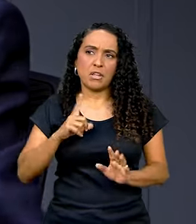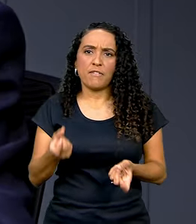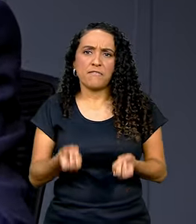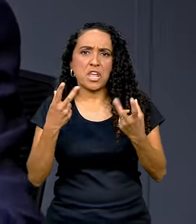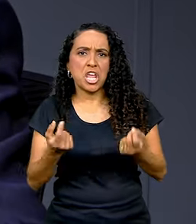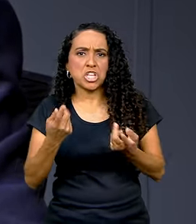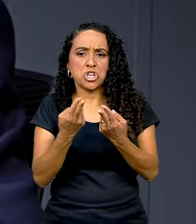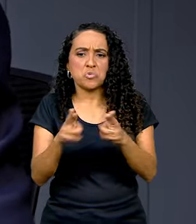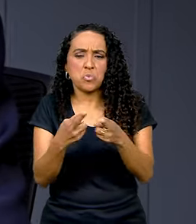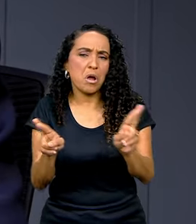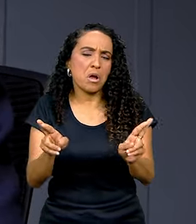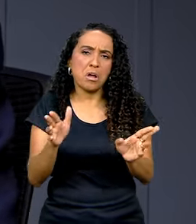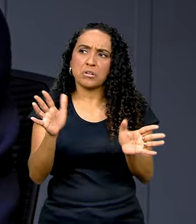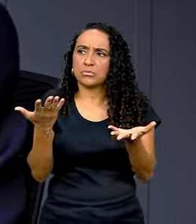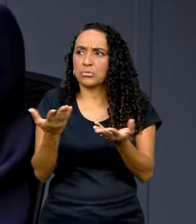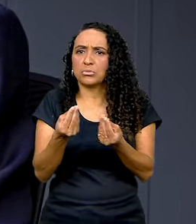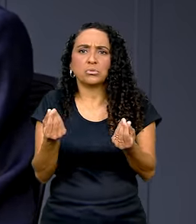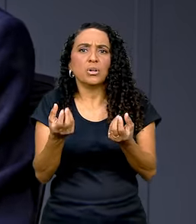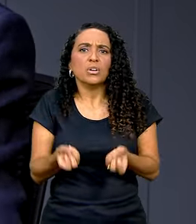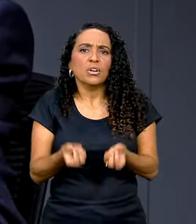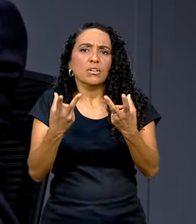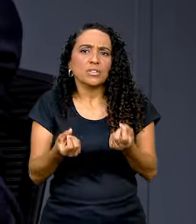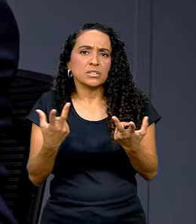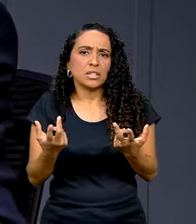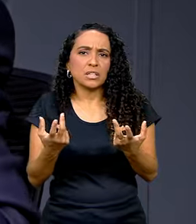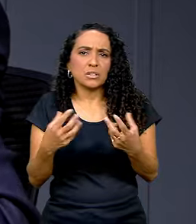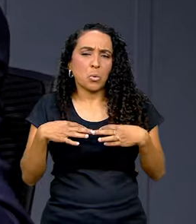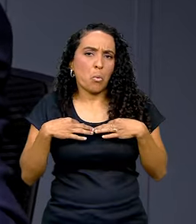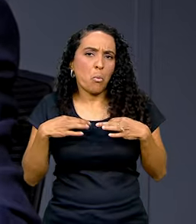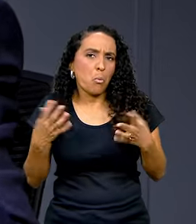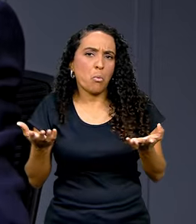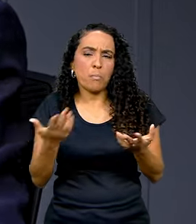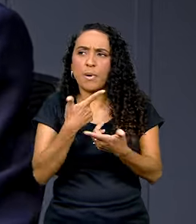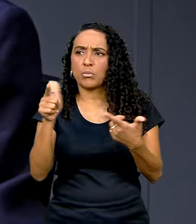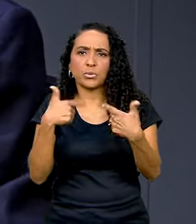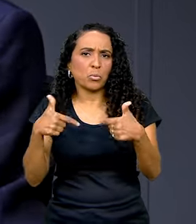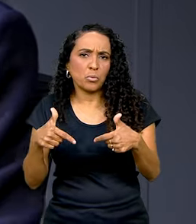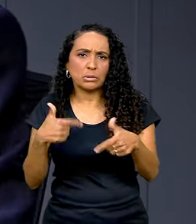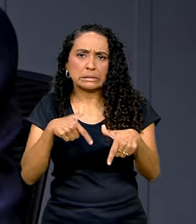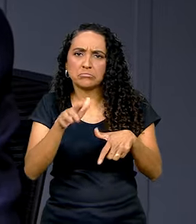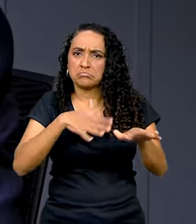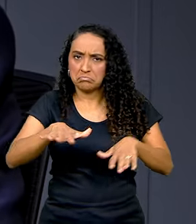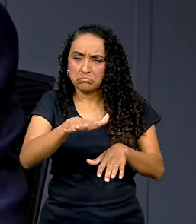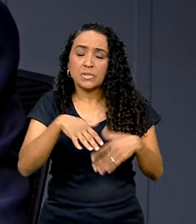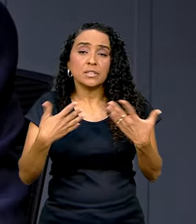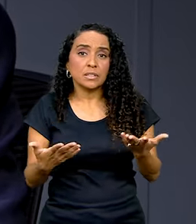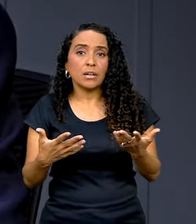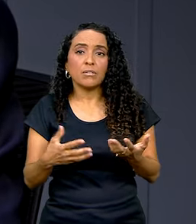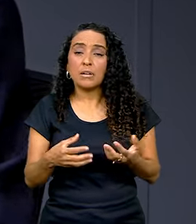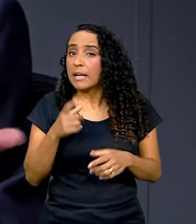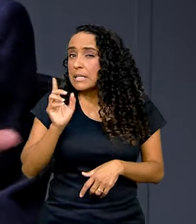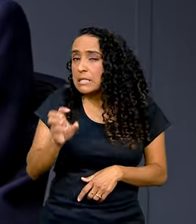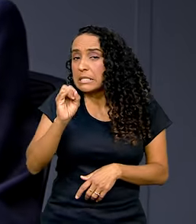ão ali vendendo espetinho tão ali eh vendendo confecção ou trabalhando em alguma área então